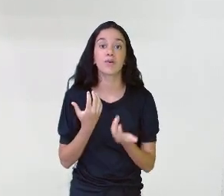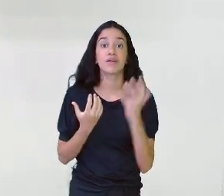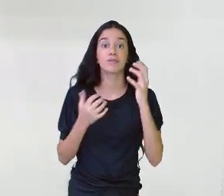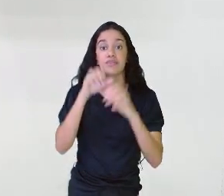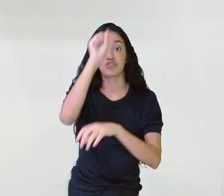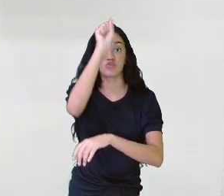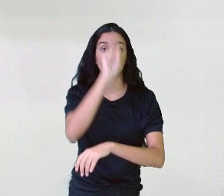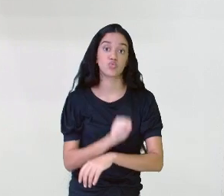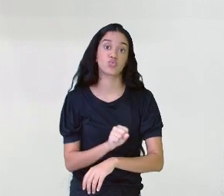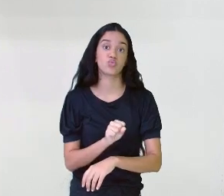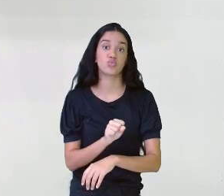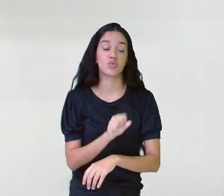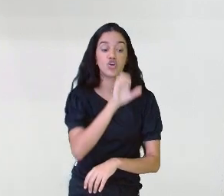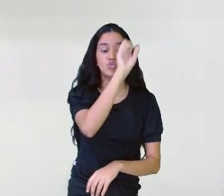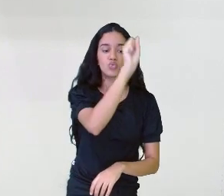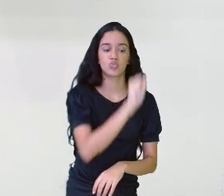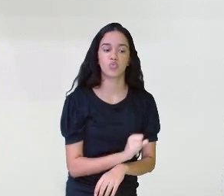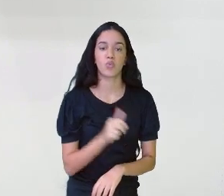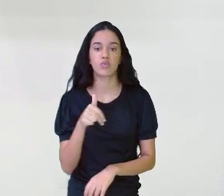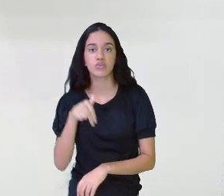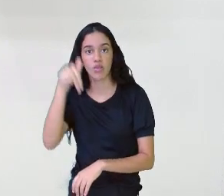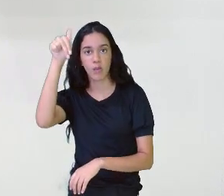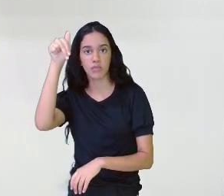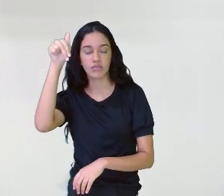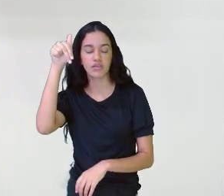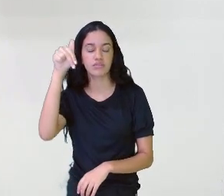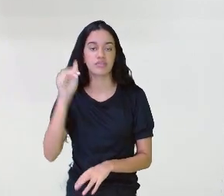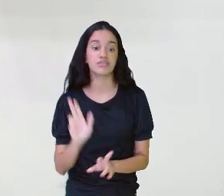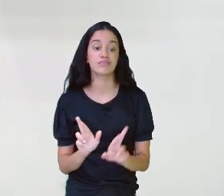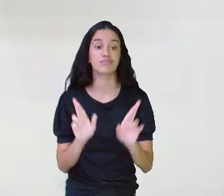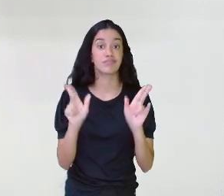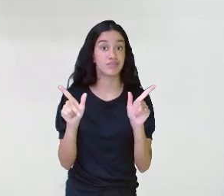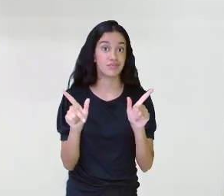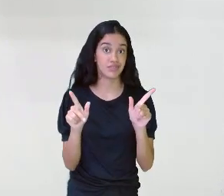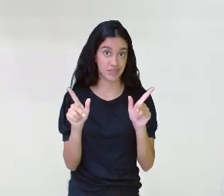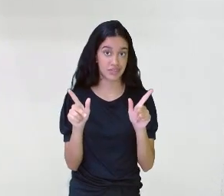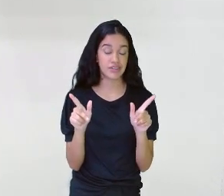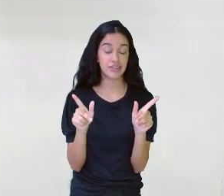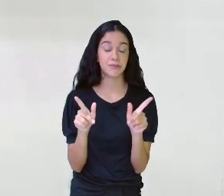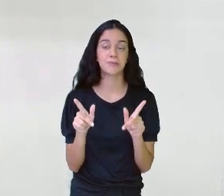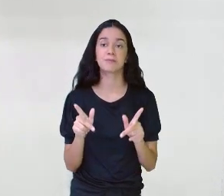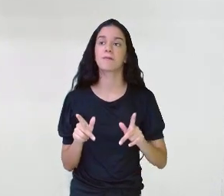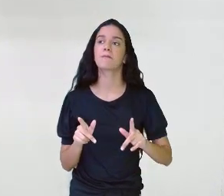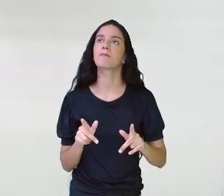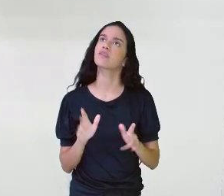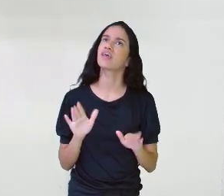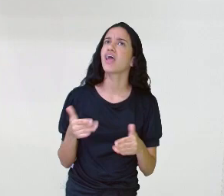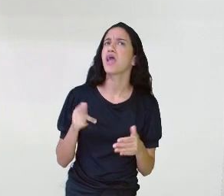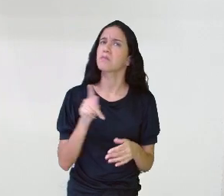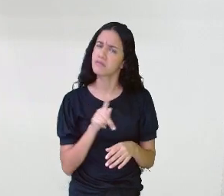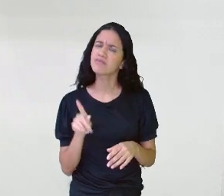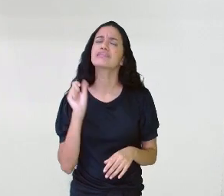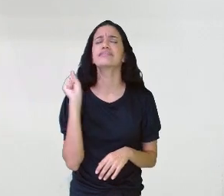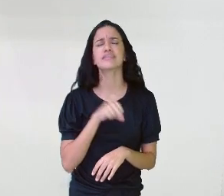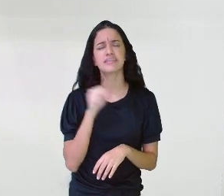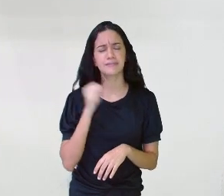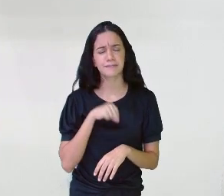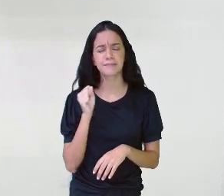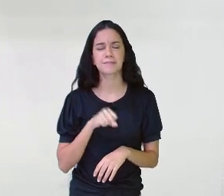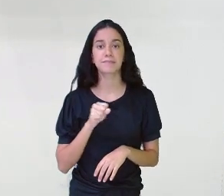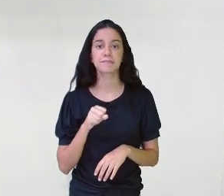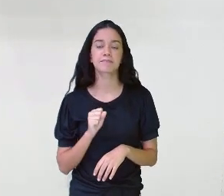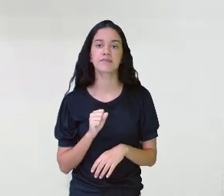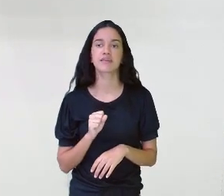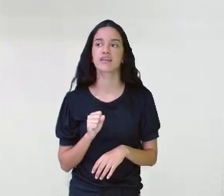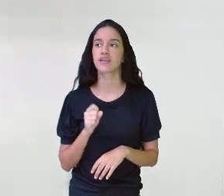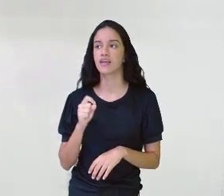Sul. Cada uma dessas regiões tem as suas especificidades. É, professora, é.